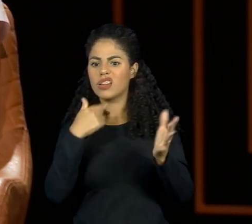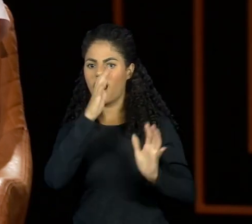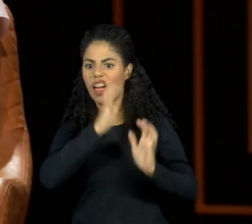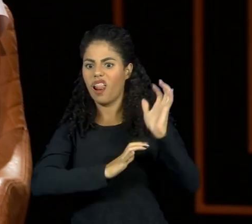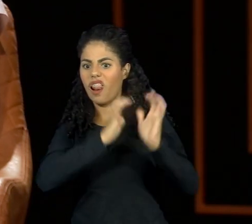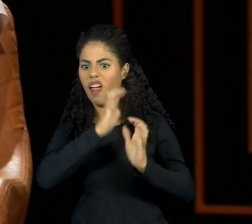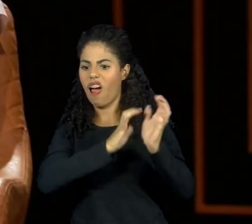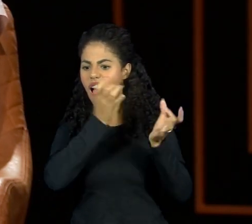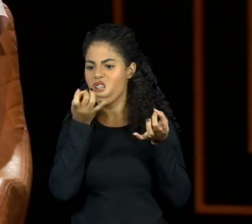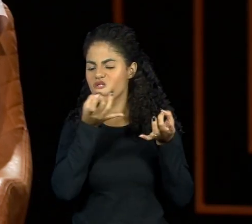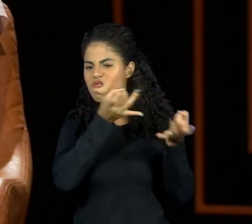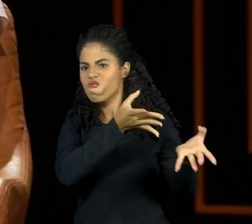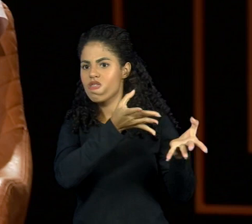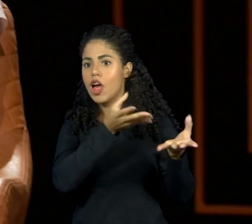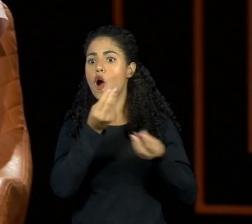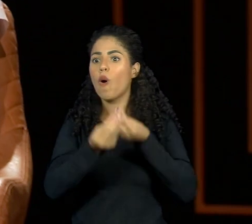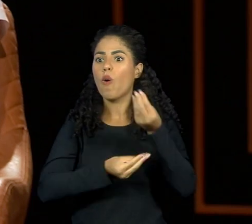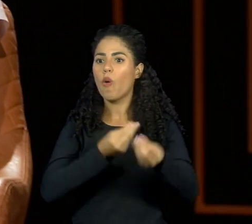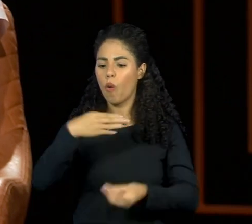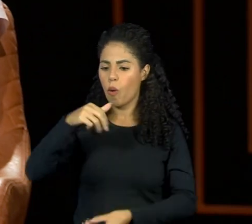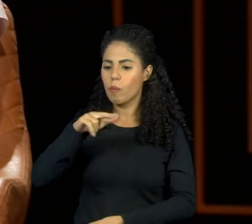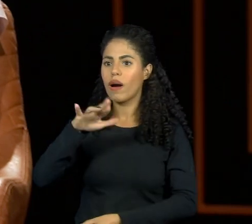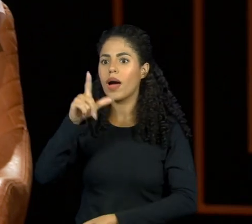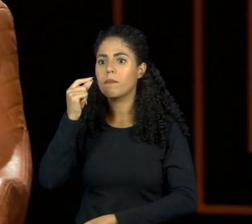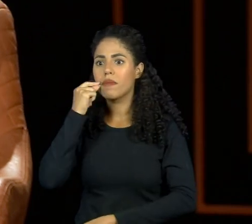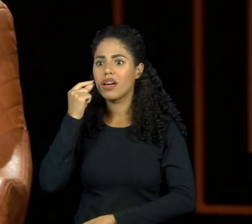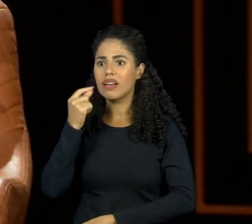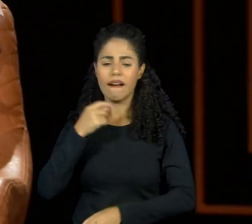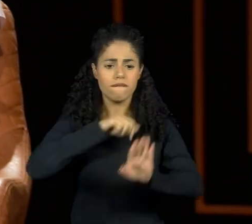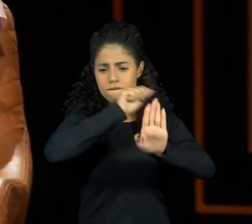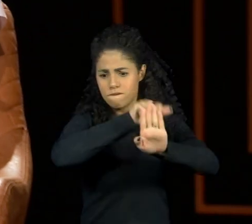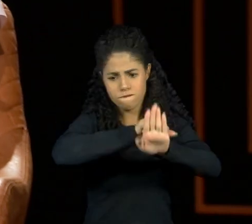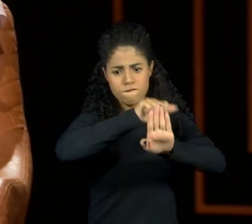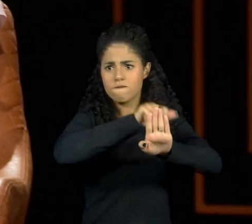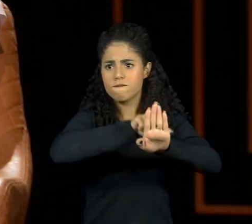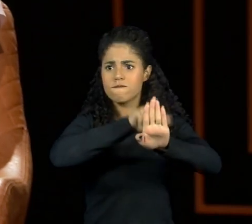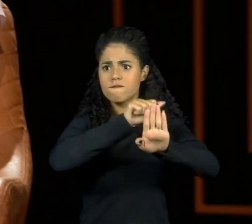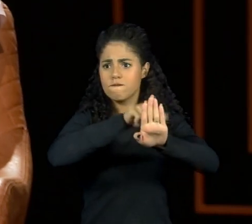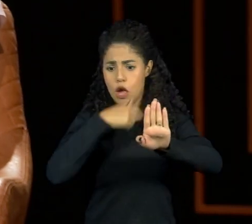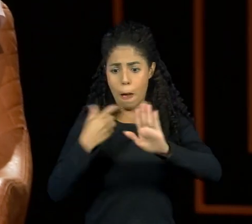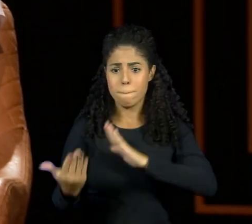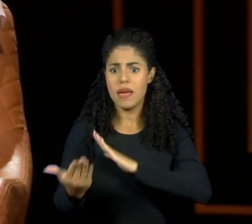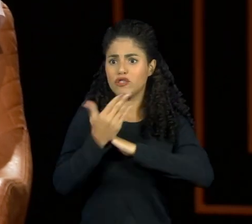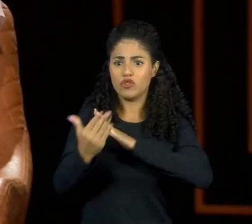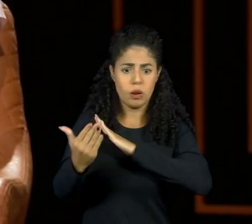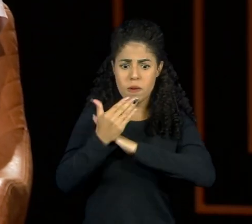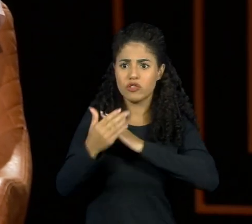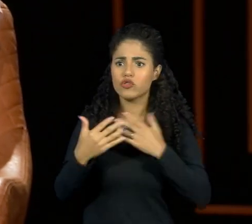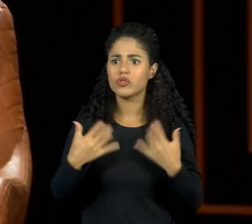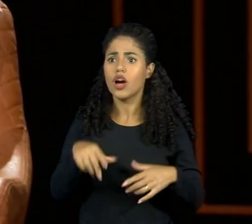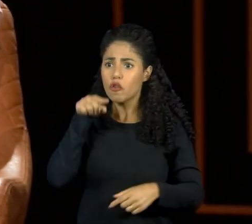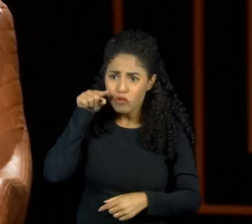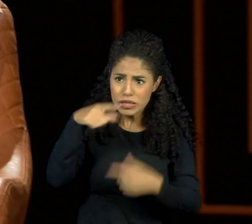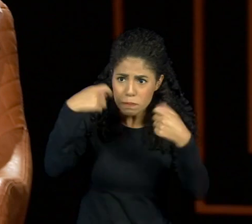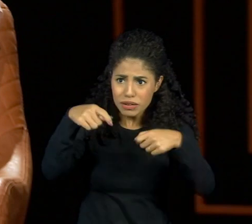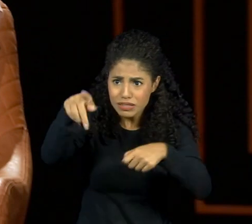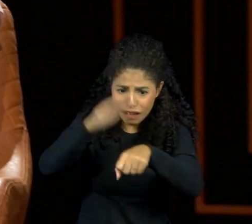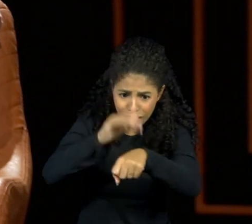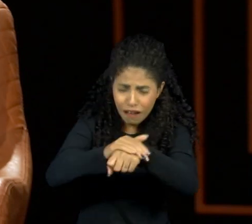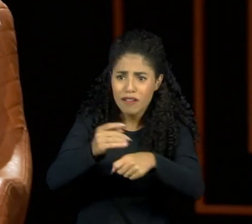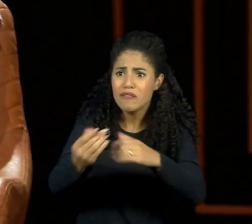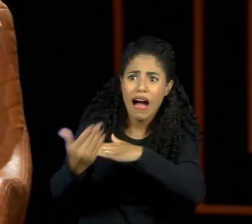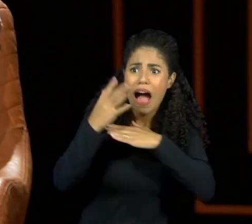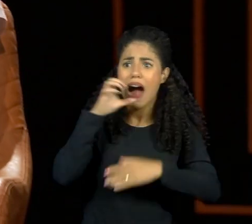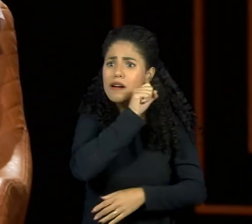embora. E a Maria falou: só você pode me salvar. Eu falei: como? Ela falou: a peça é inteira coreografada.